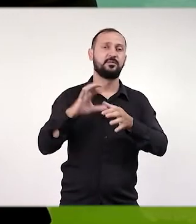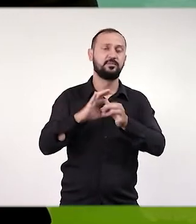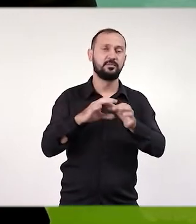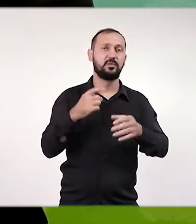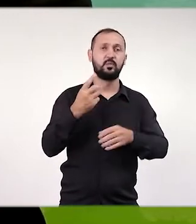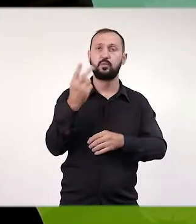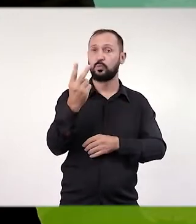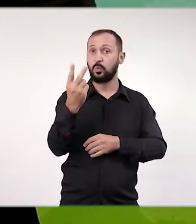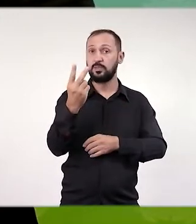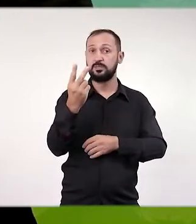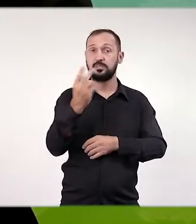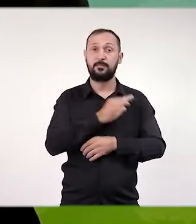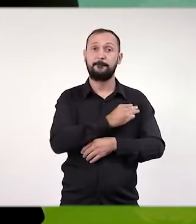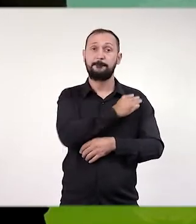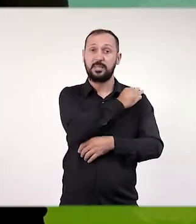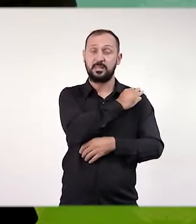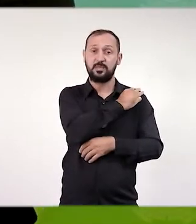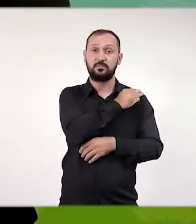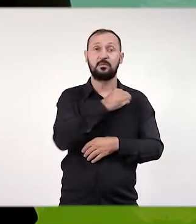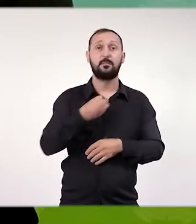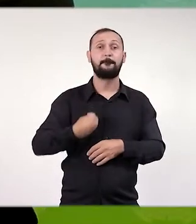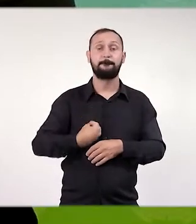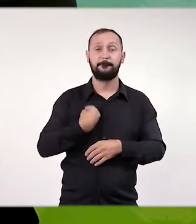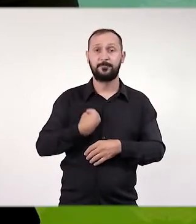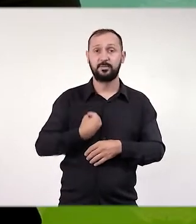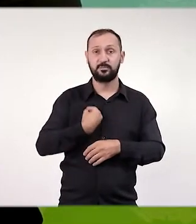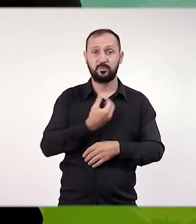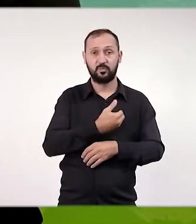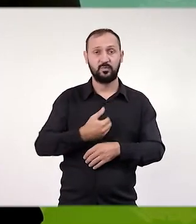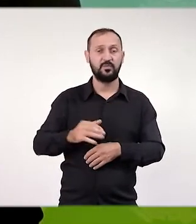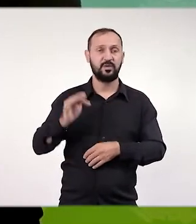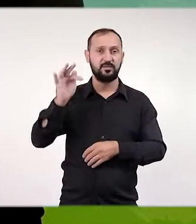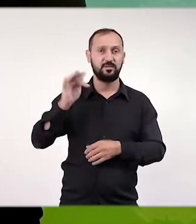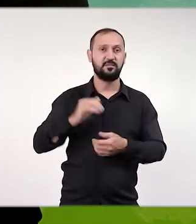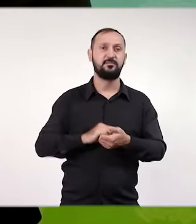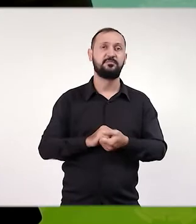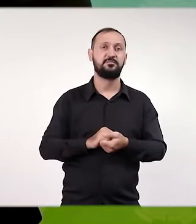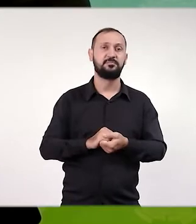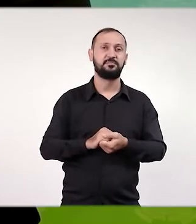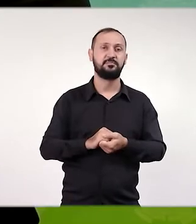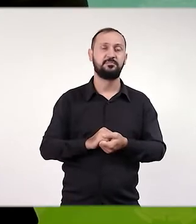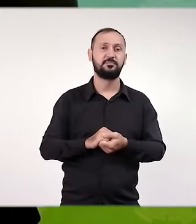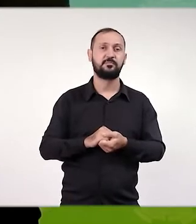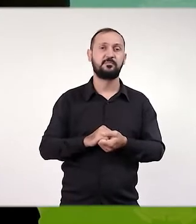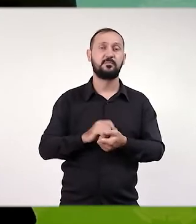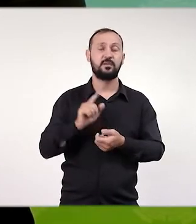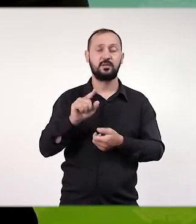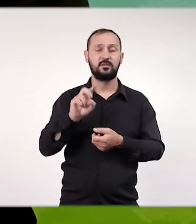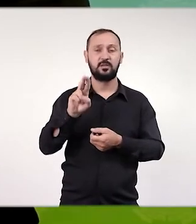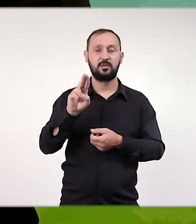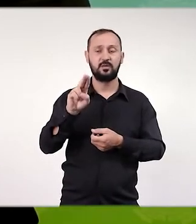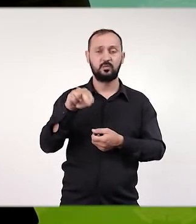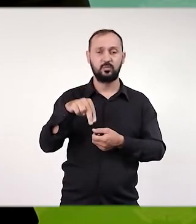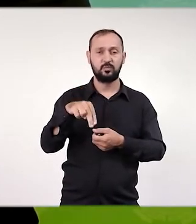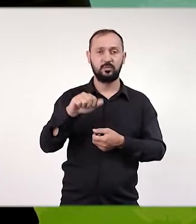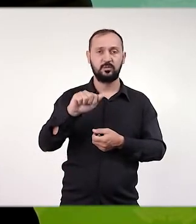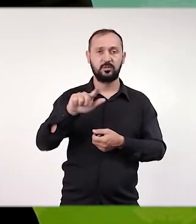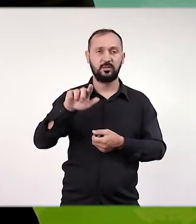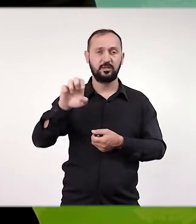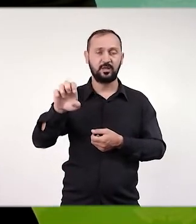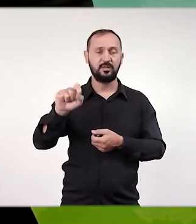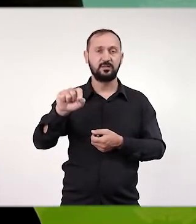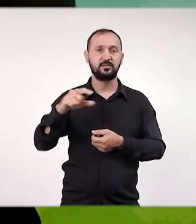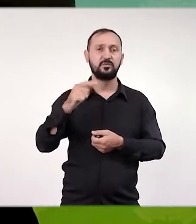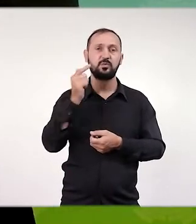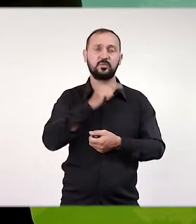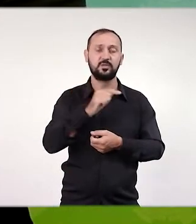cenário nacional. Nós temos 2 ministros que fazem parte do governo federal e hoje está representando na Unali, e isso